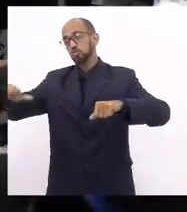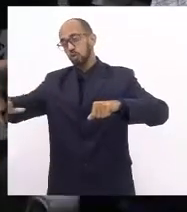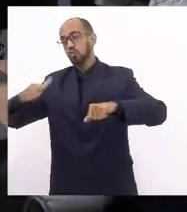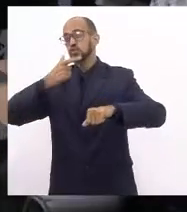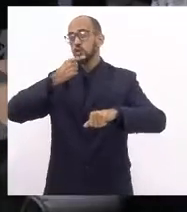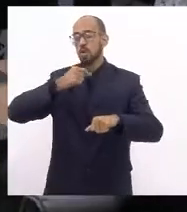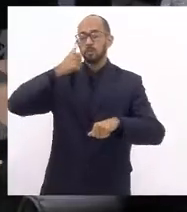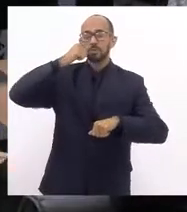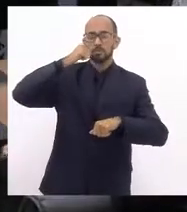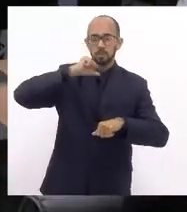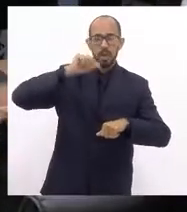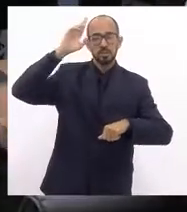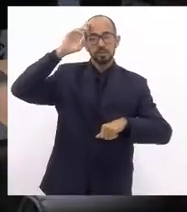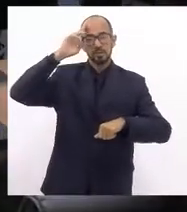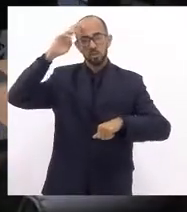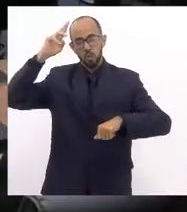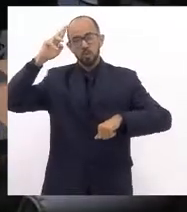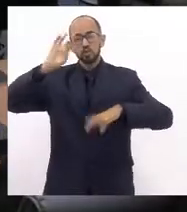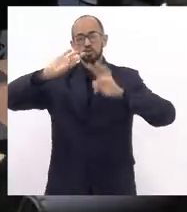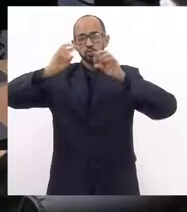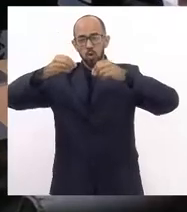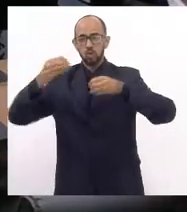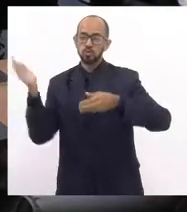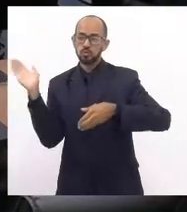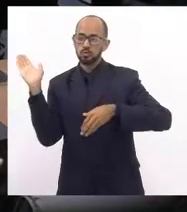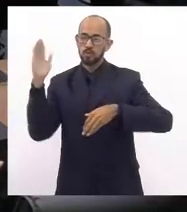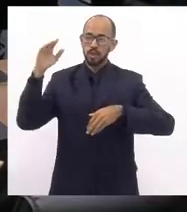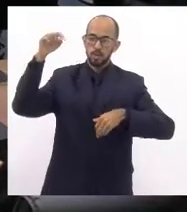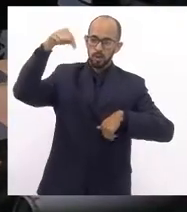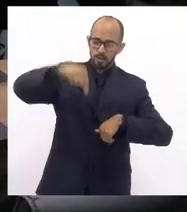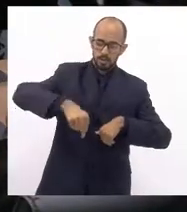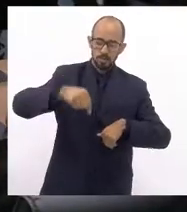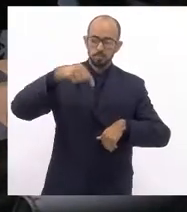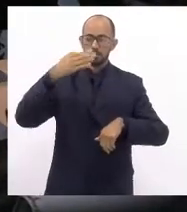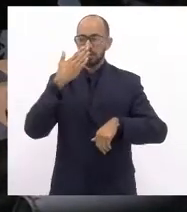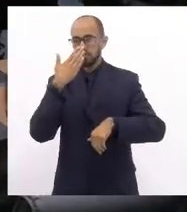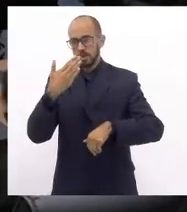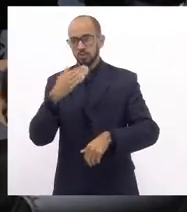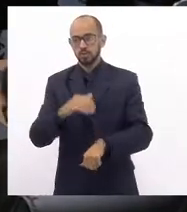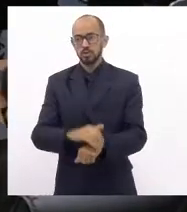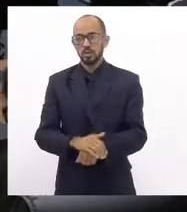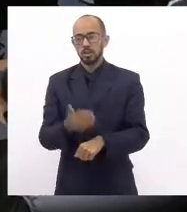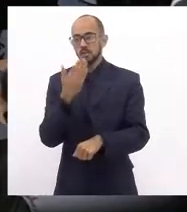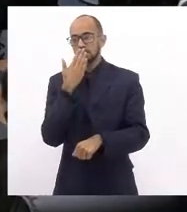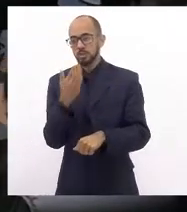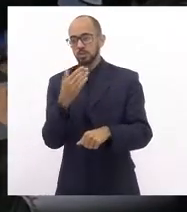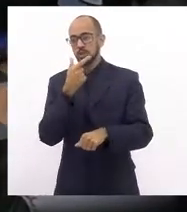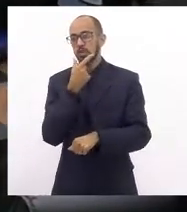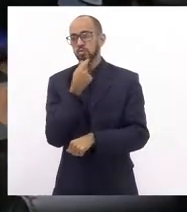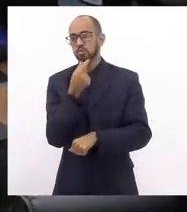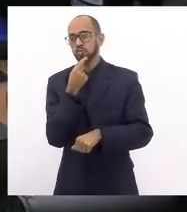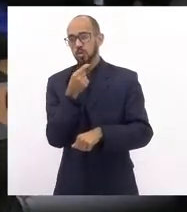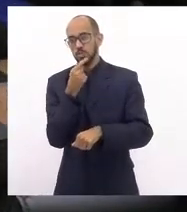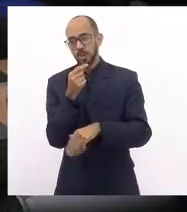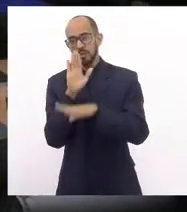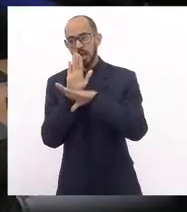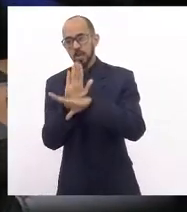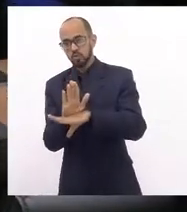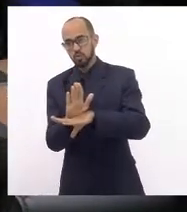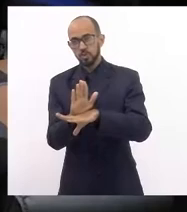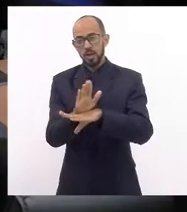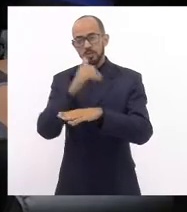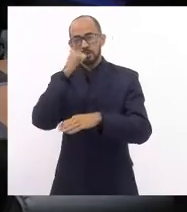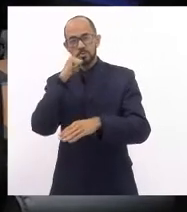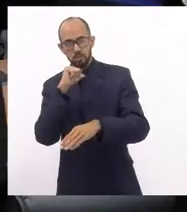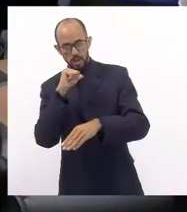e mulheres, senhoras e senhores, aqui na frente, eu pediria que os cavalheiros ajudassem as